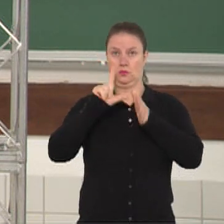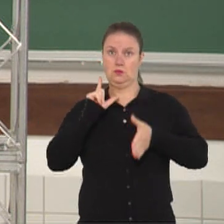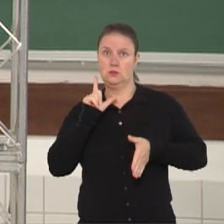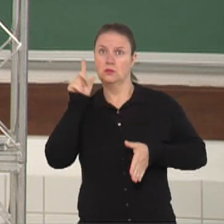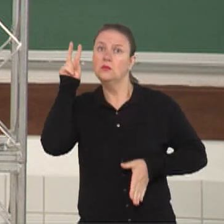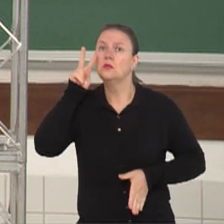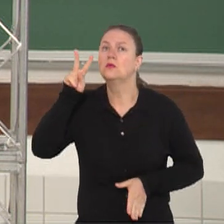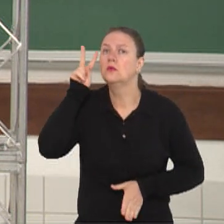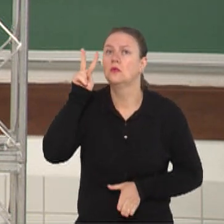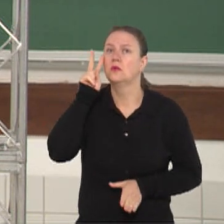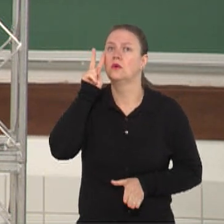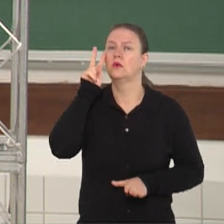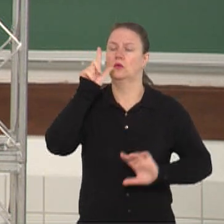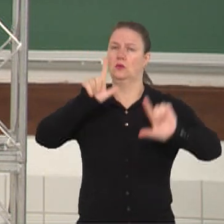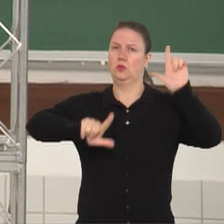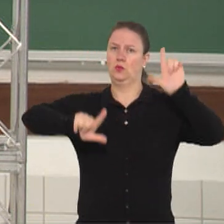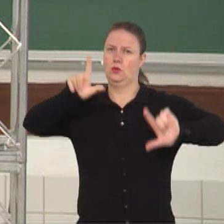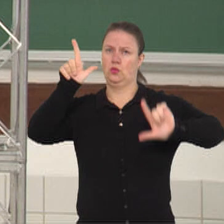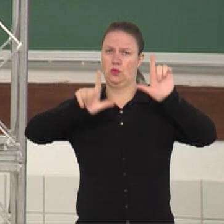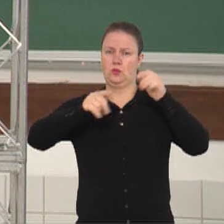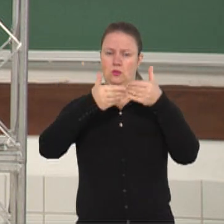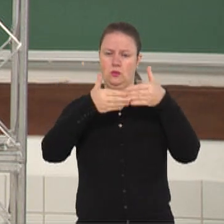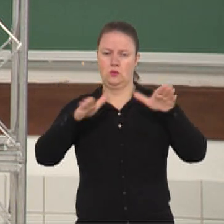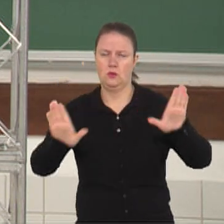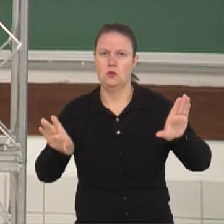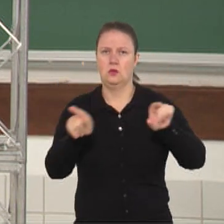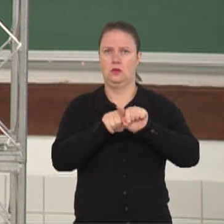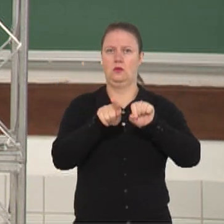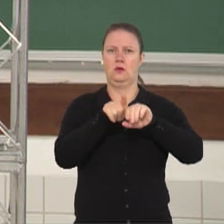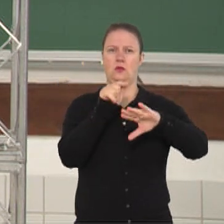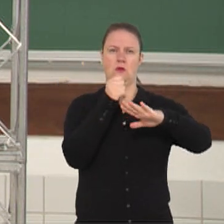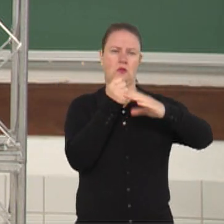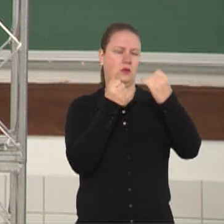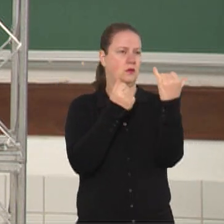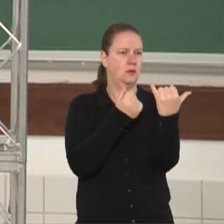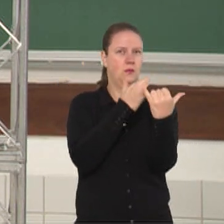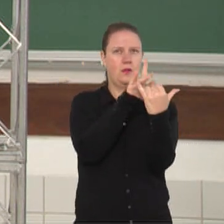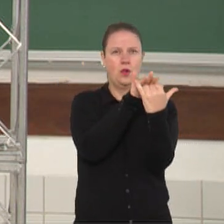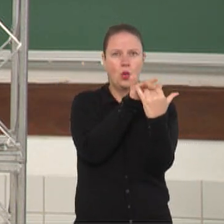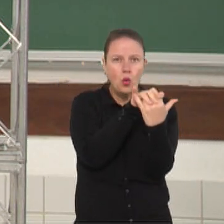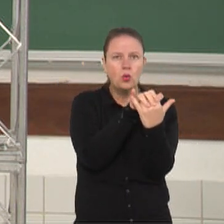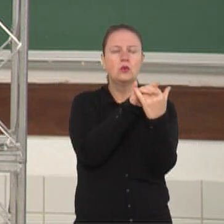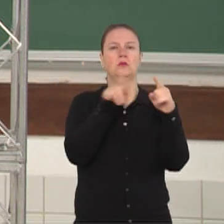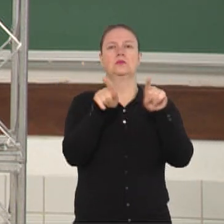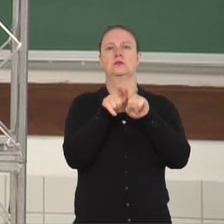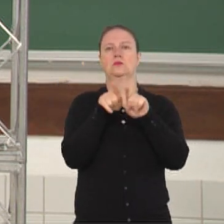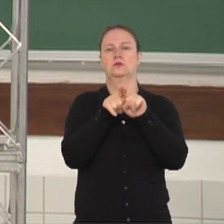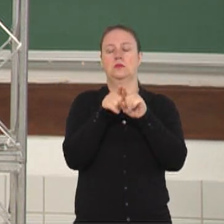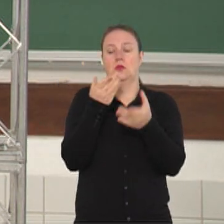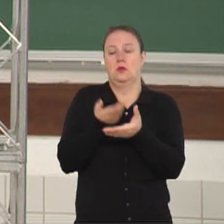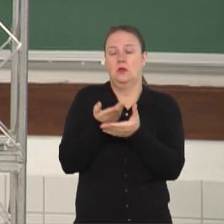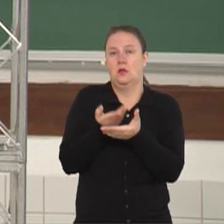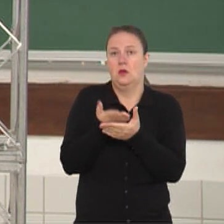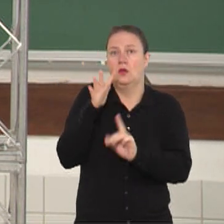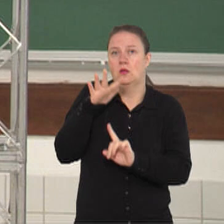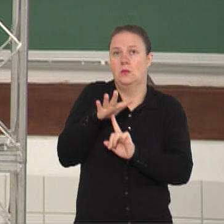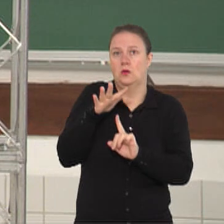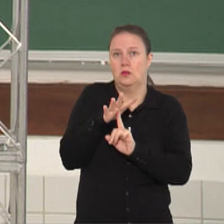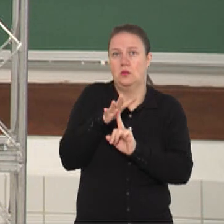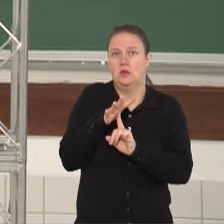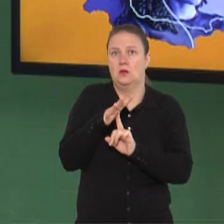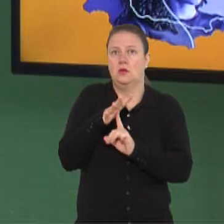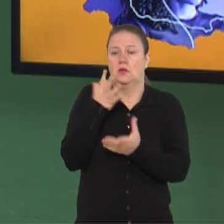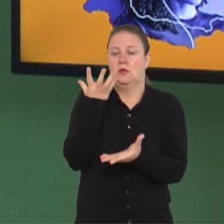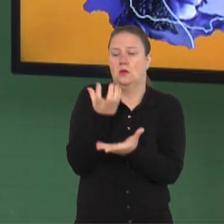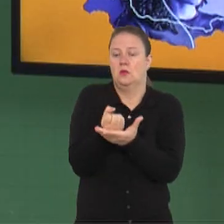esqueça, nós estamos na TV aberta, estamos no YouTube, no canal Aula Paraná, nós estamos também no